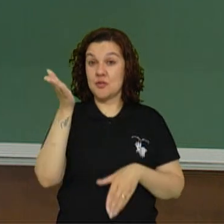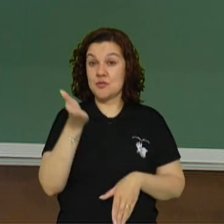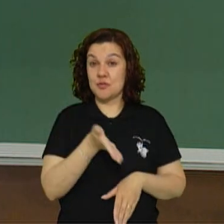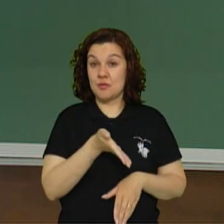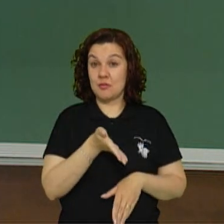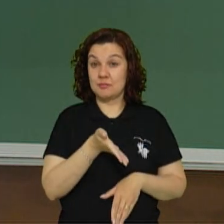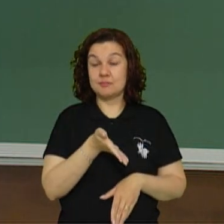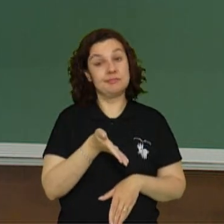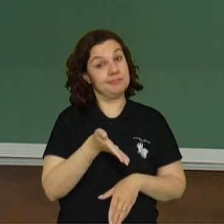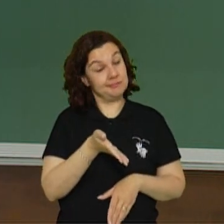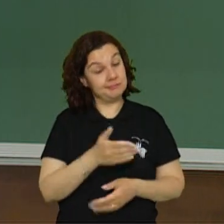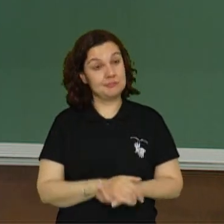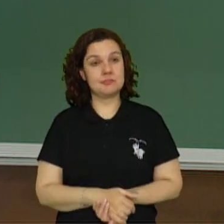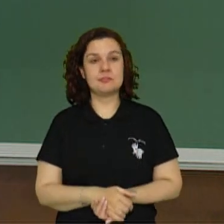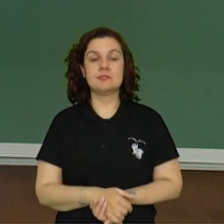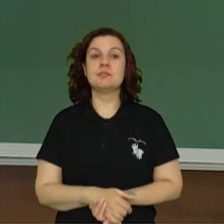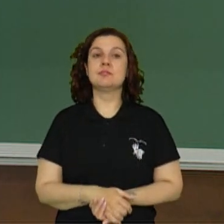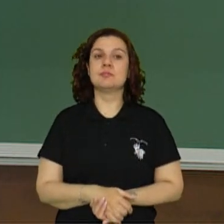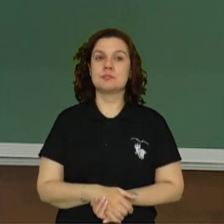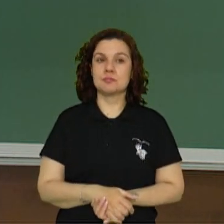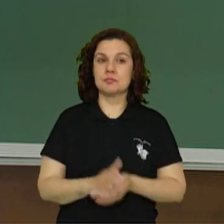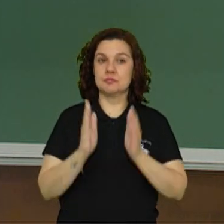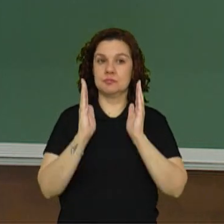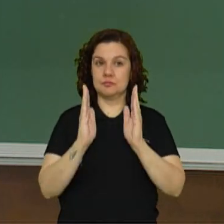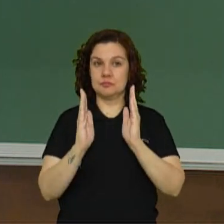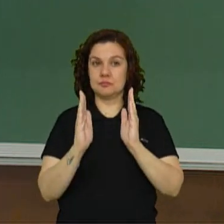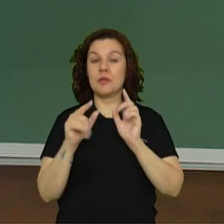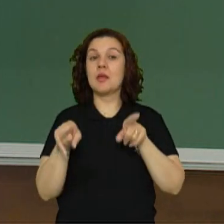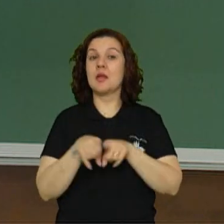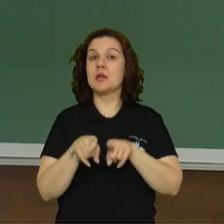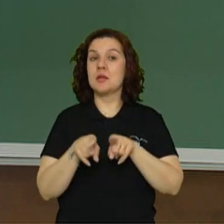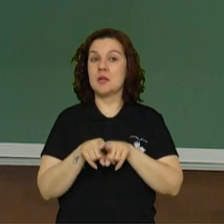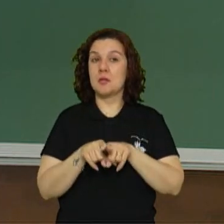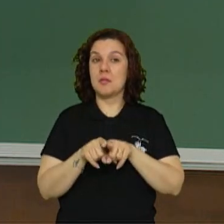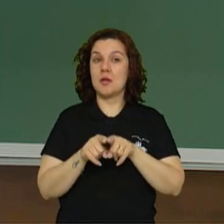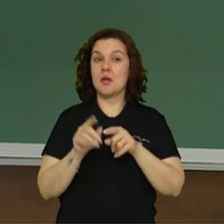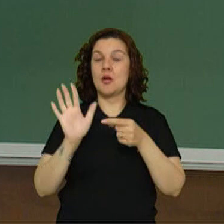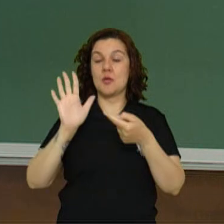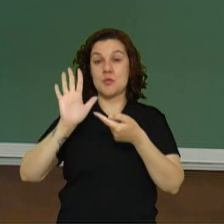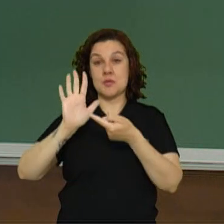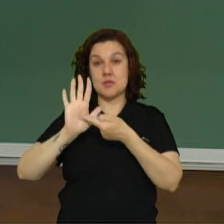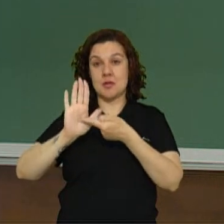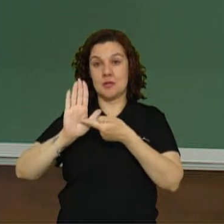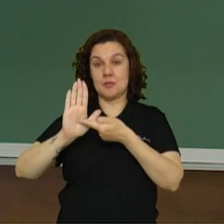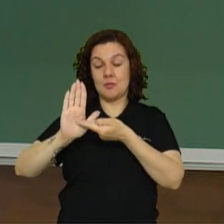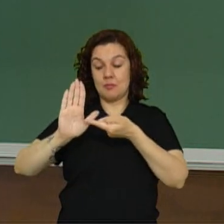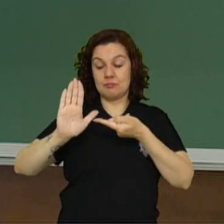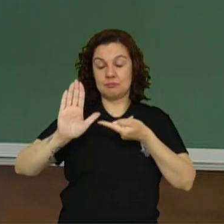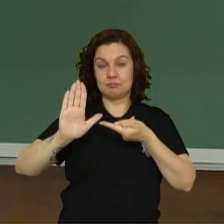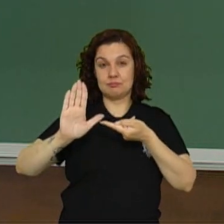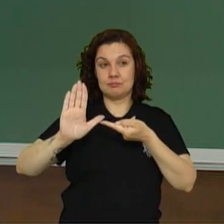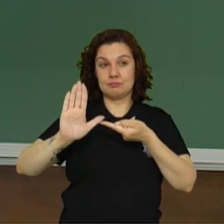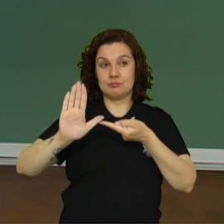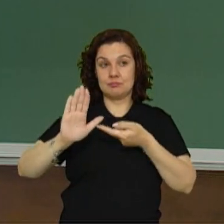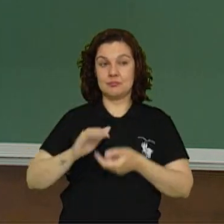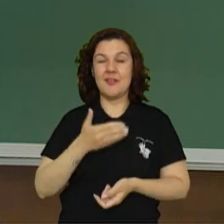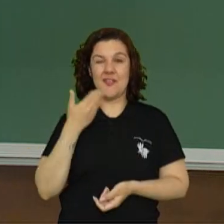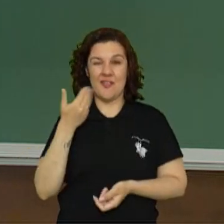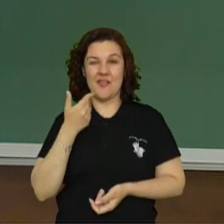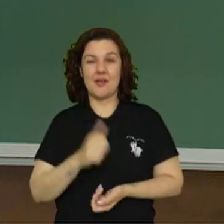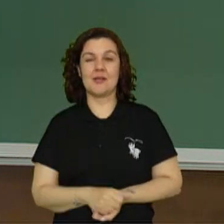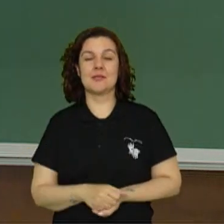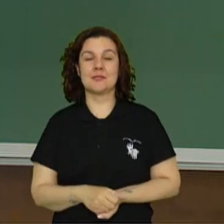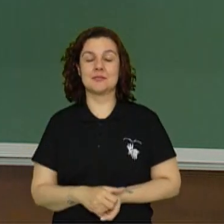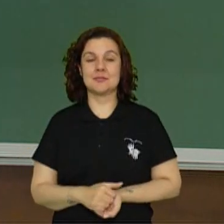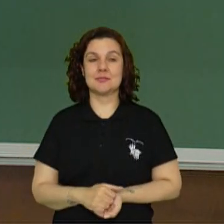diagonal? E ele também, este mesmo elemento aqui, ó, também vai do centro até o ponto médio do lado. Agora ficou fácil para